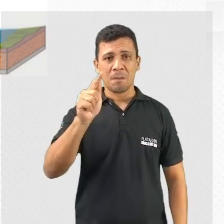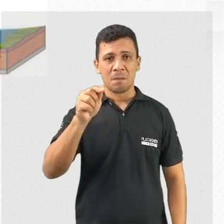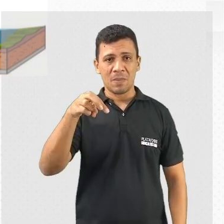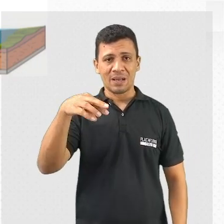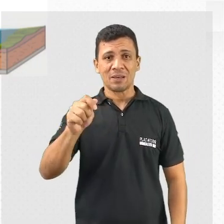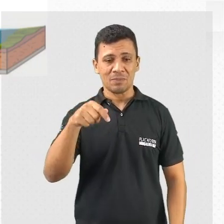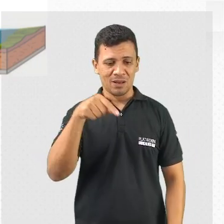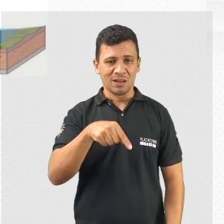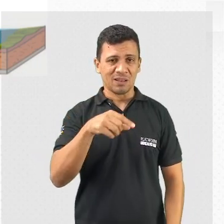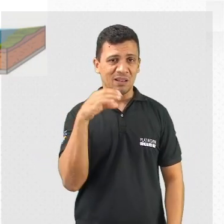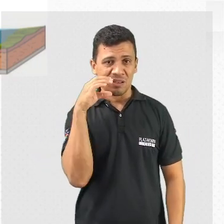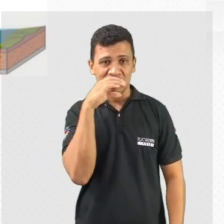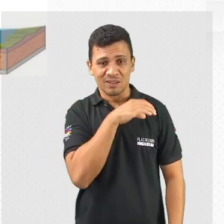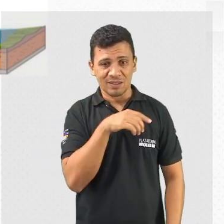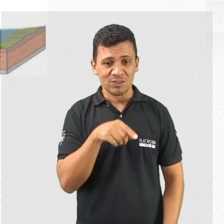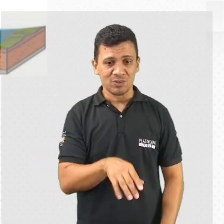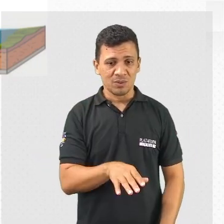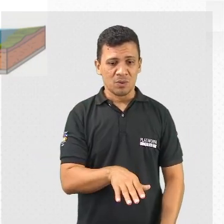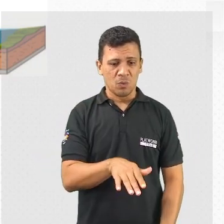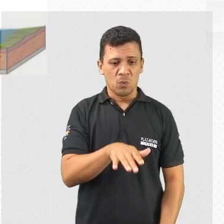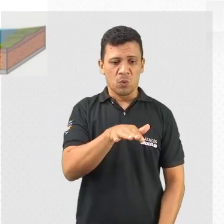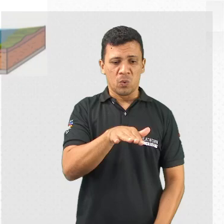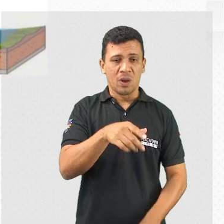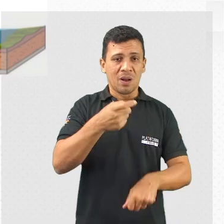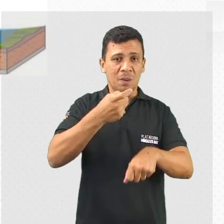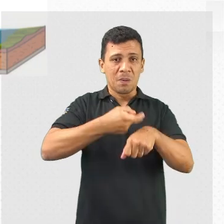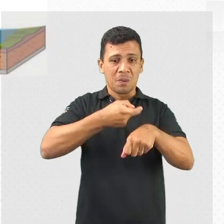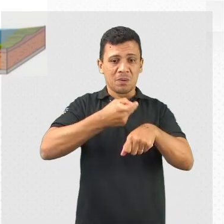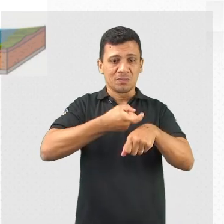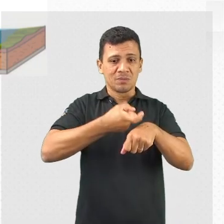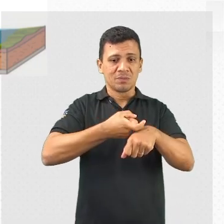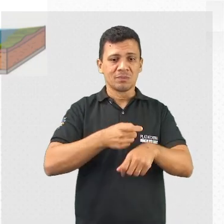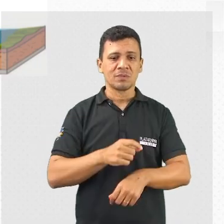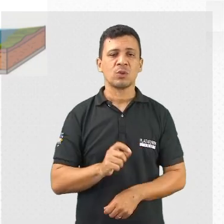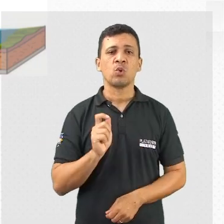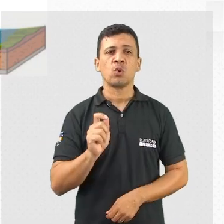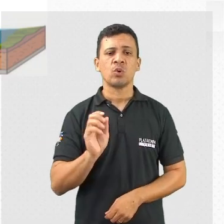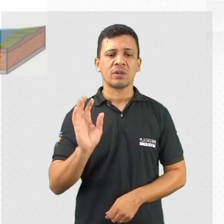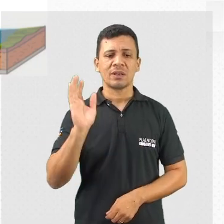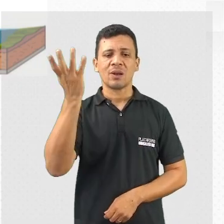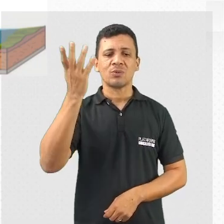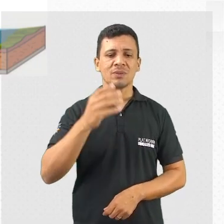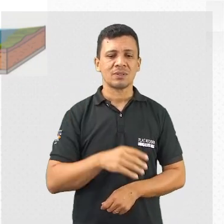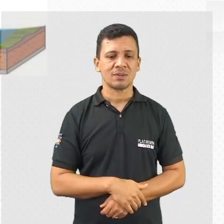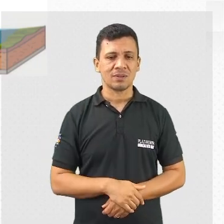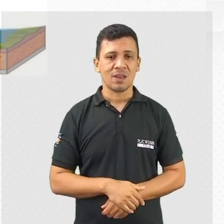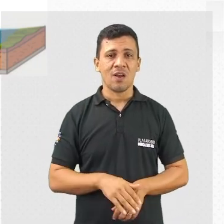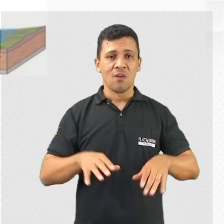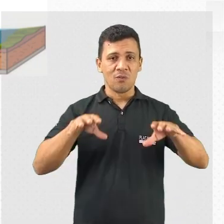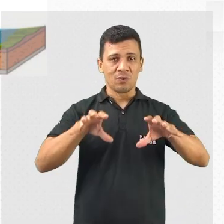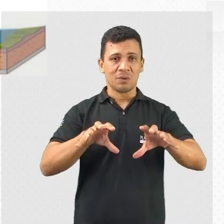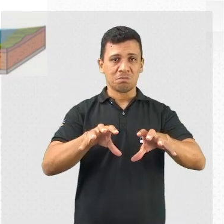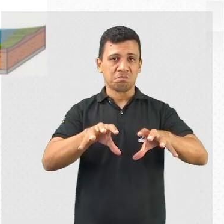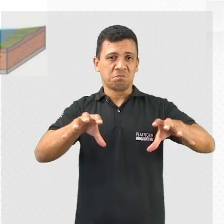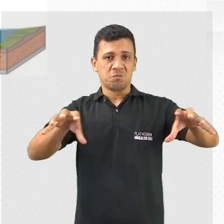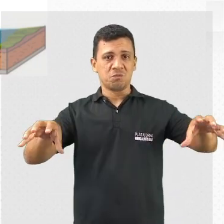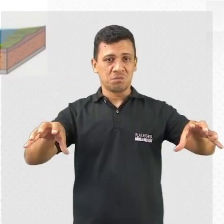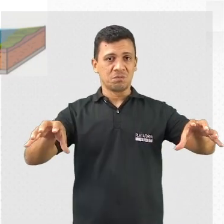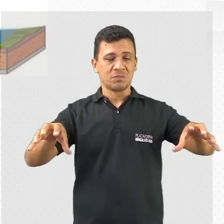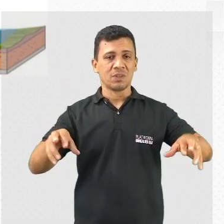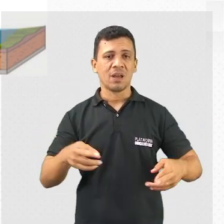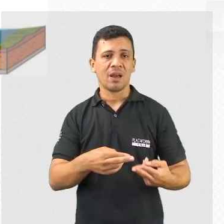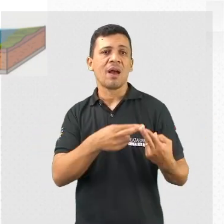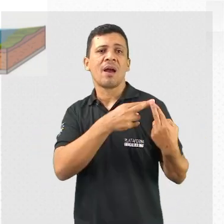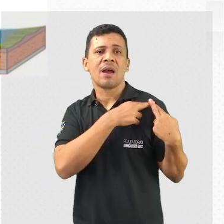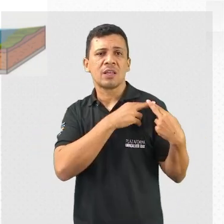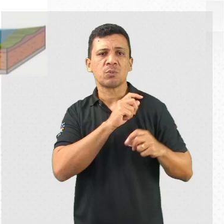que esse magma chega à superfície, ele se consolida, ele tipo enrijece. E o resultado? As regiões elas vão se separando. E isso, gente, é